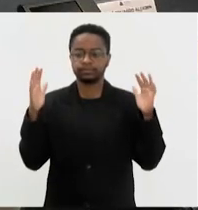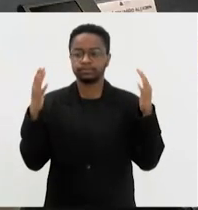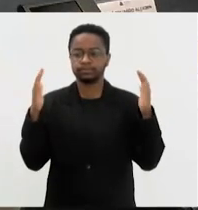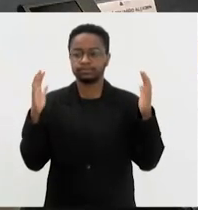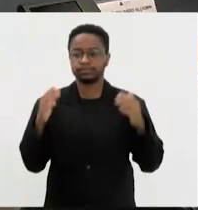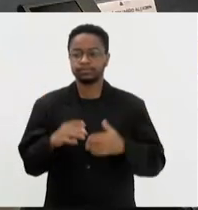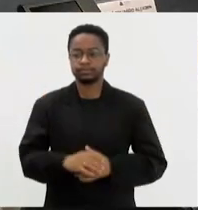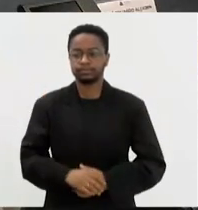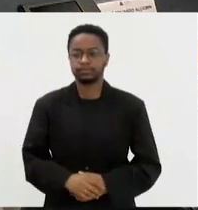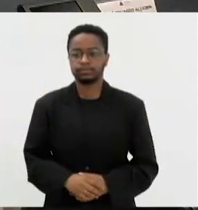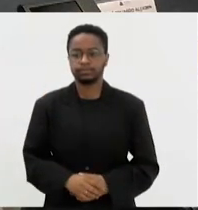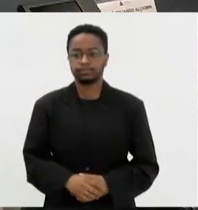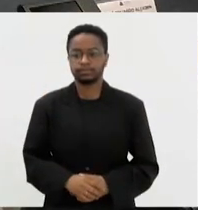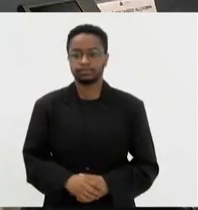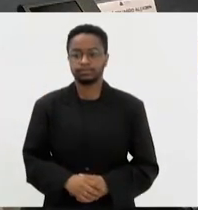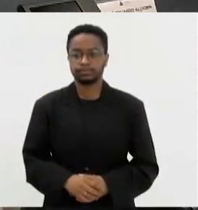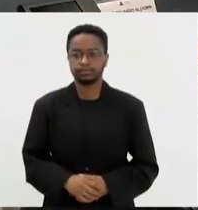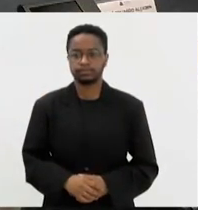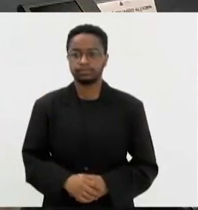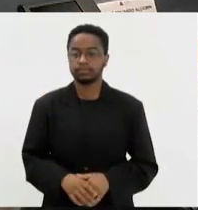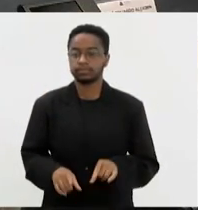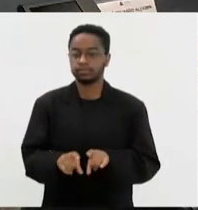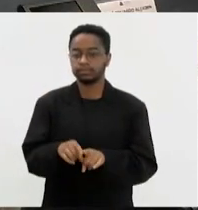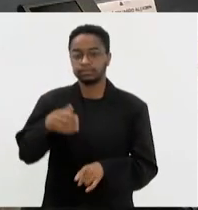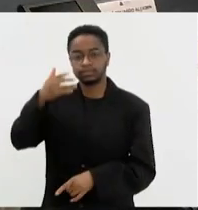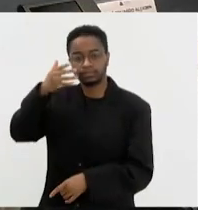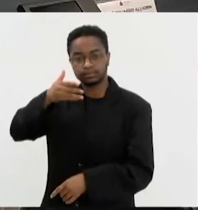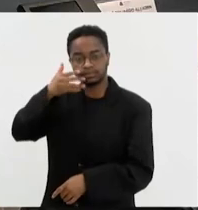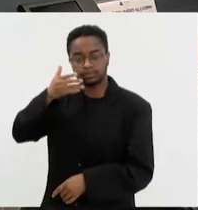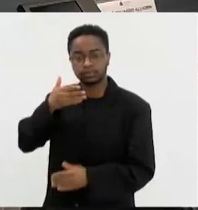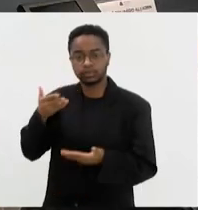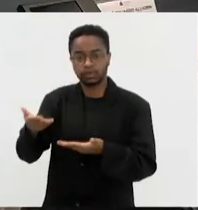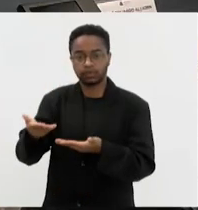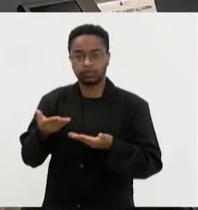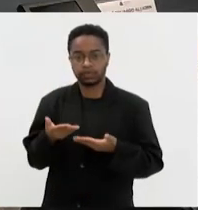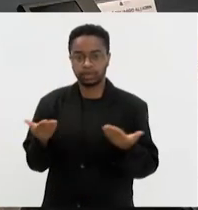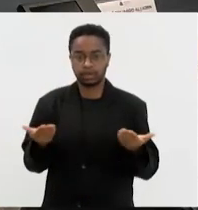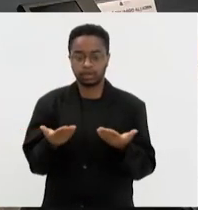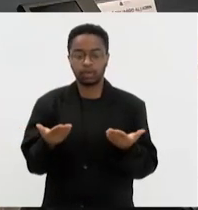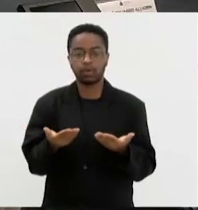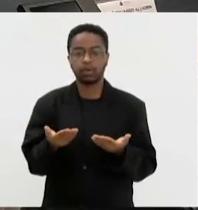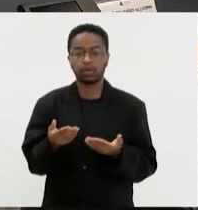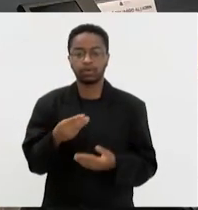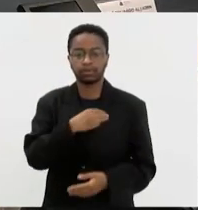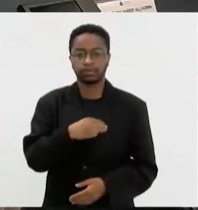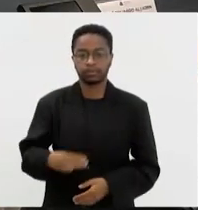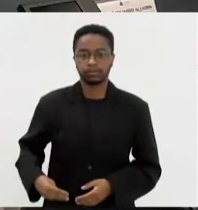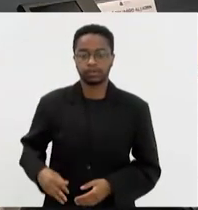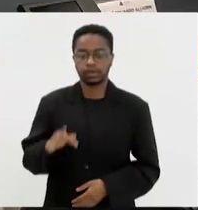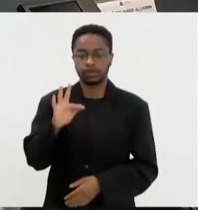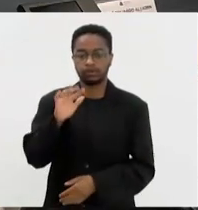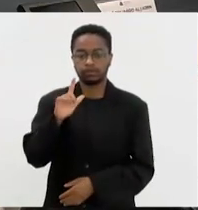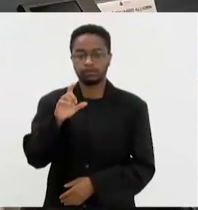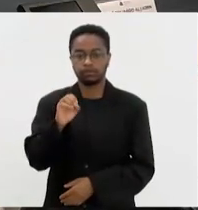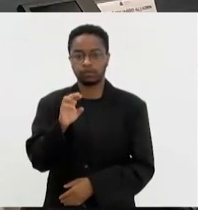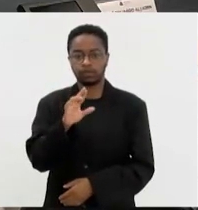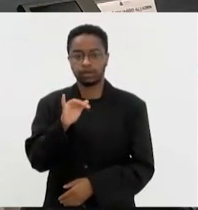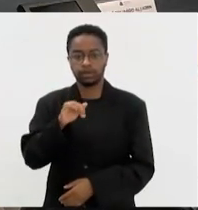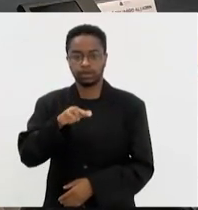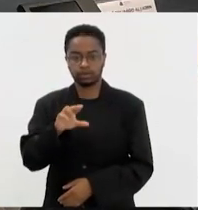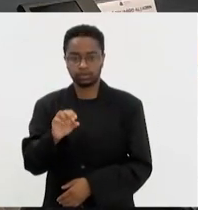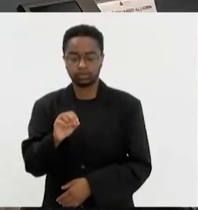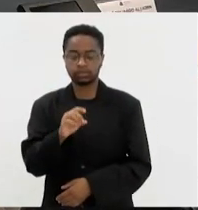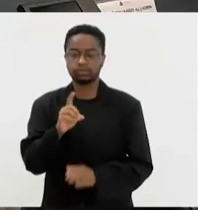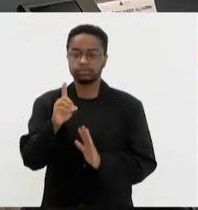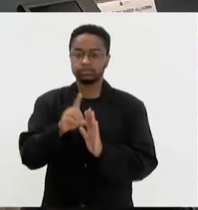presentes para que também possa dar o seu cumprimento convidamos para a palavra o ministro Floriano de Azevedo diretor da